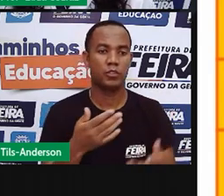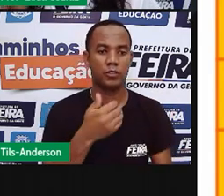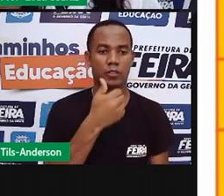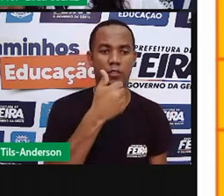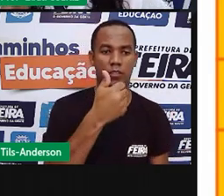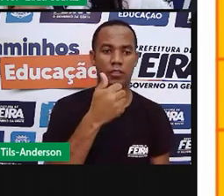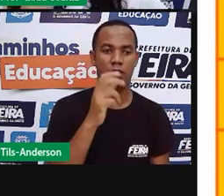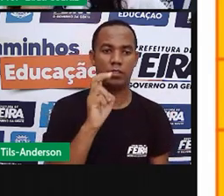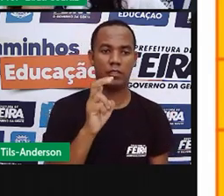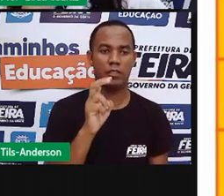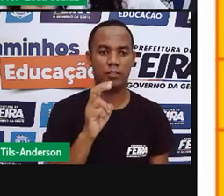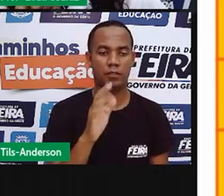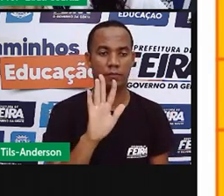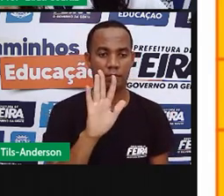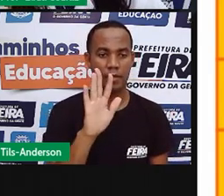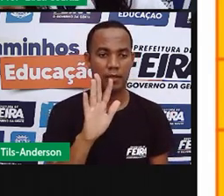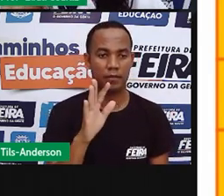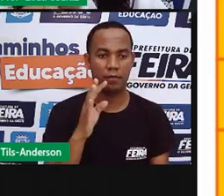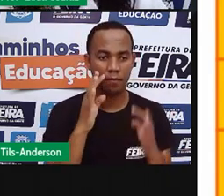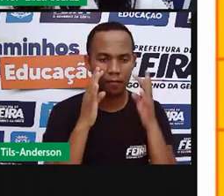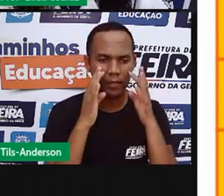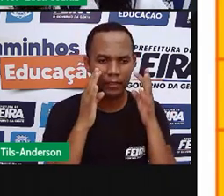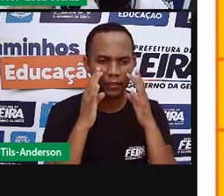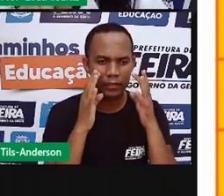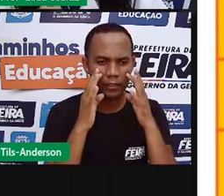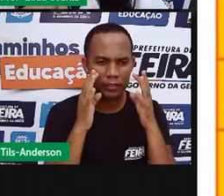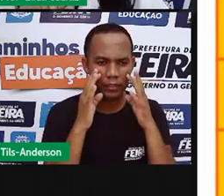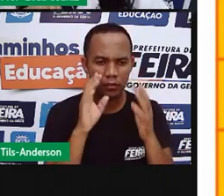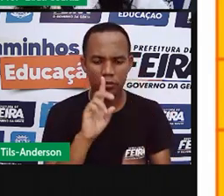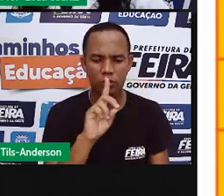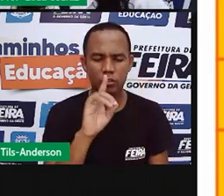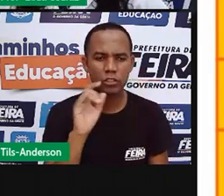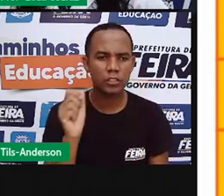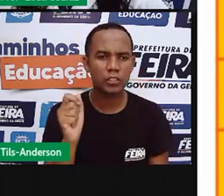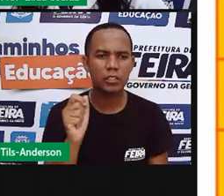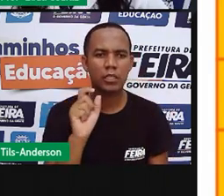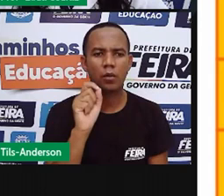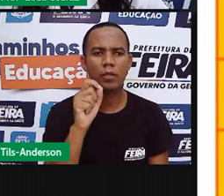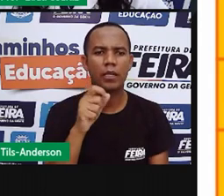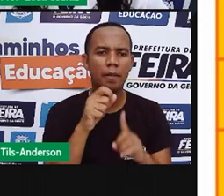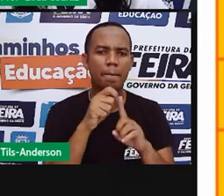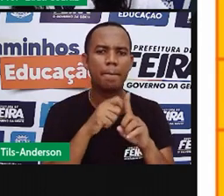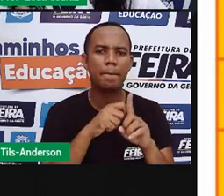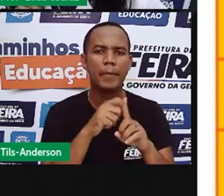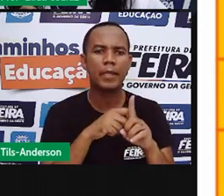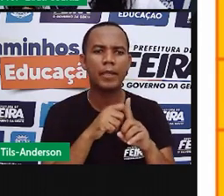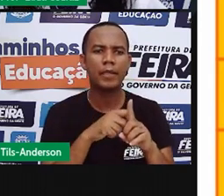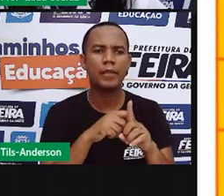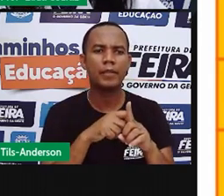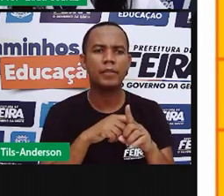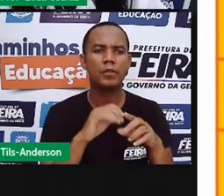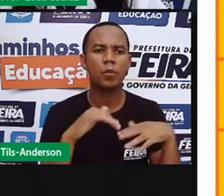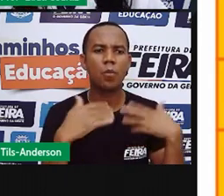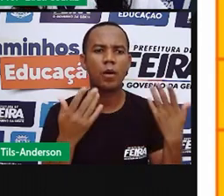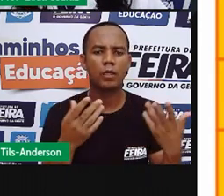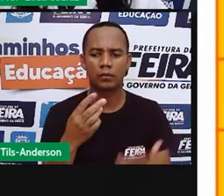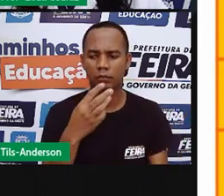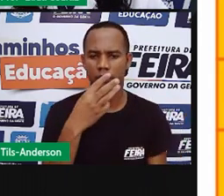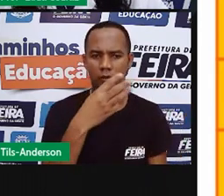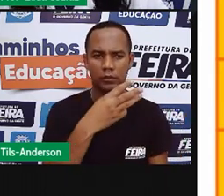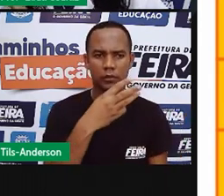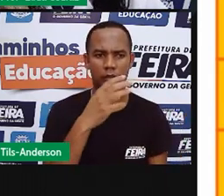15. Aí presta atenção, quantos dias nós temos no mês de junho?